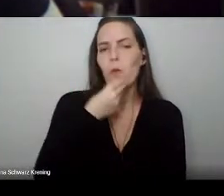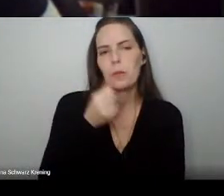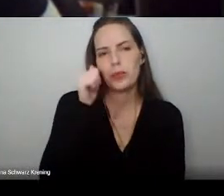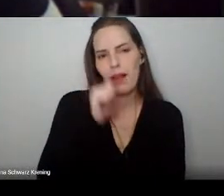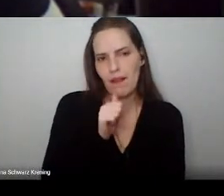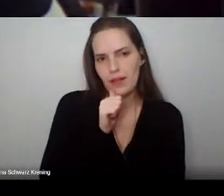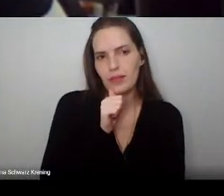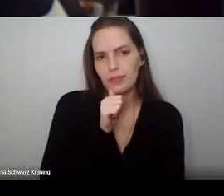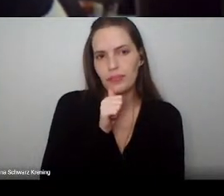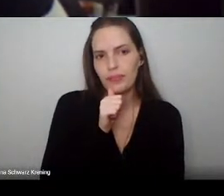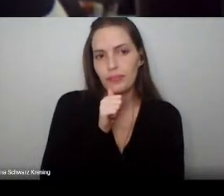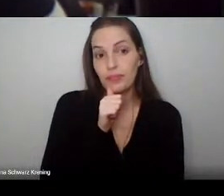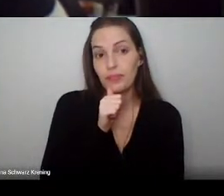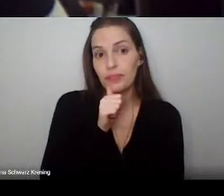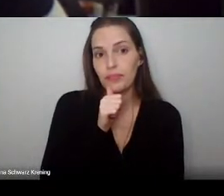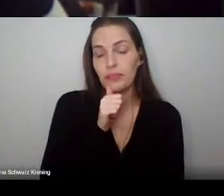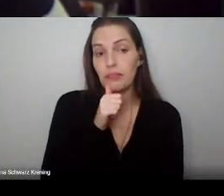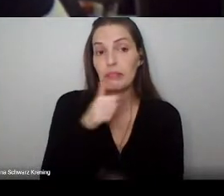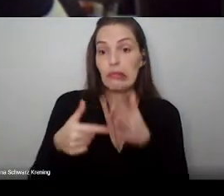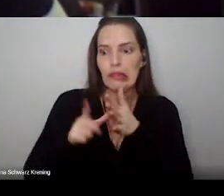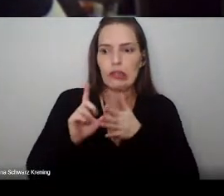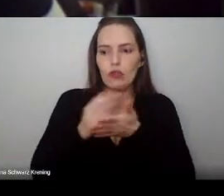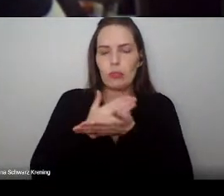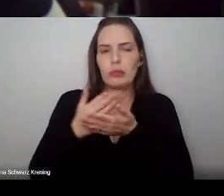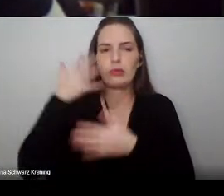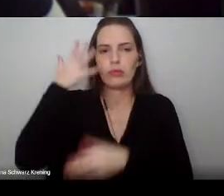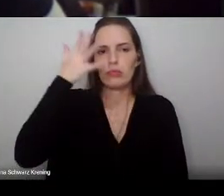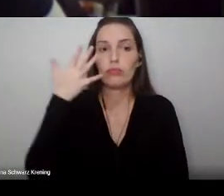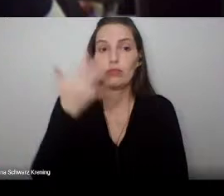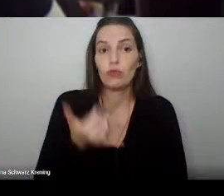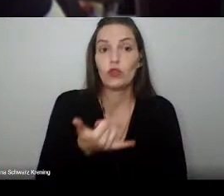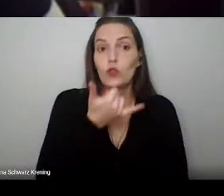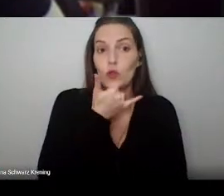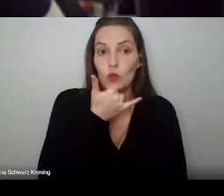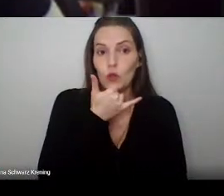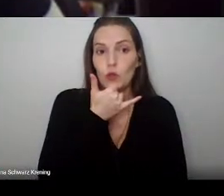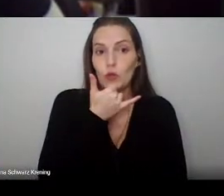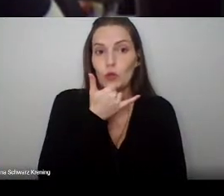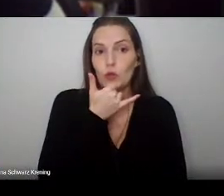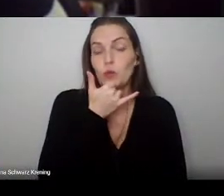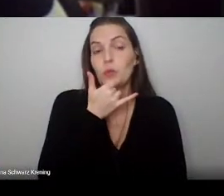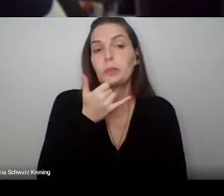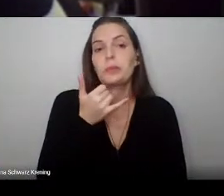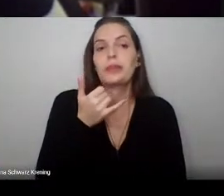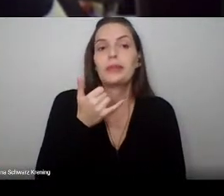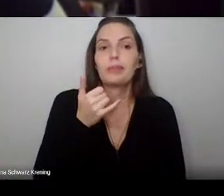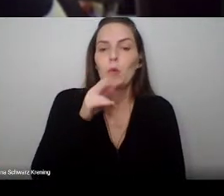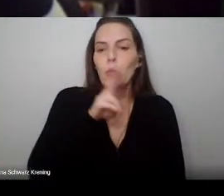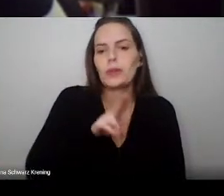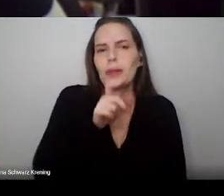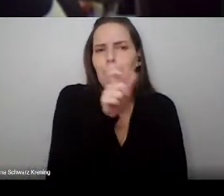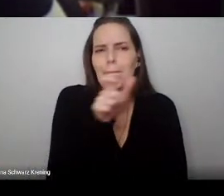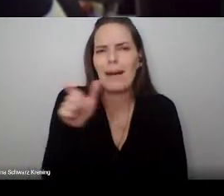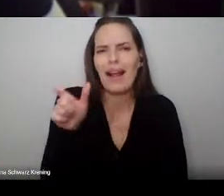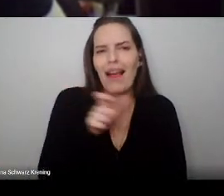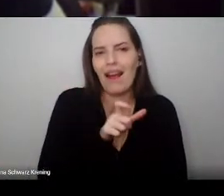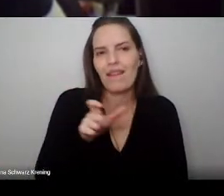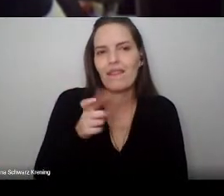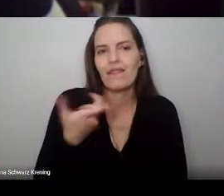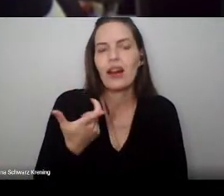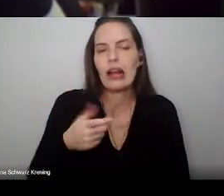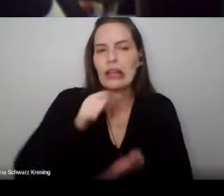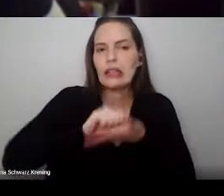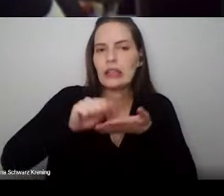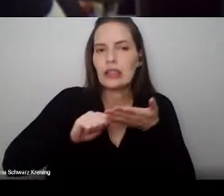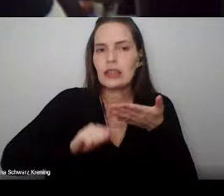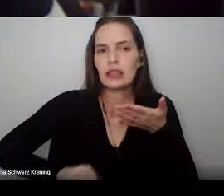antes de iniciar meu discurso, peço-lhes desculpas pelo informalismo das palavras que usei para escrevê-lo. Pelo pouco tempo que disponho, irei focar